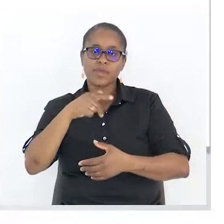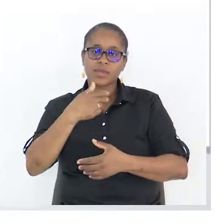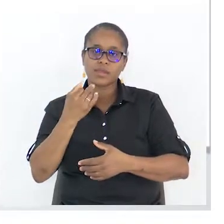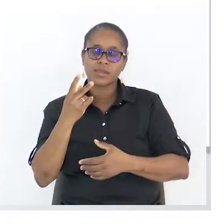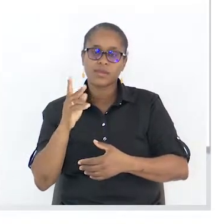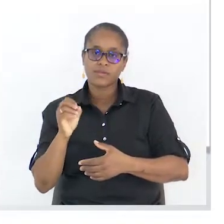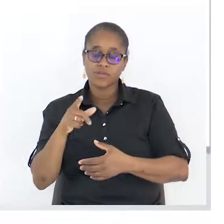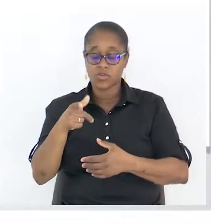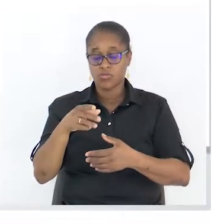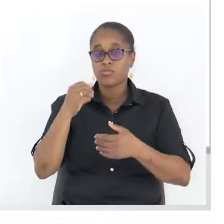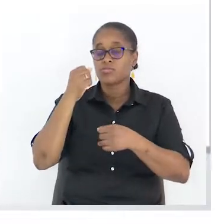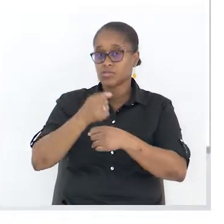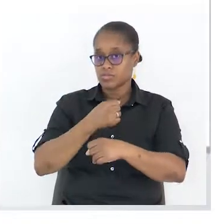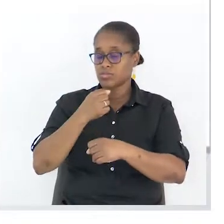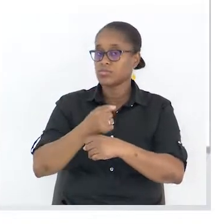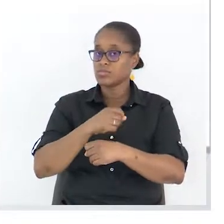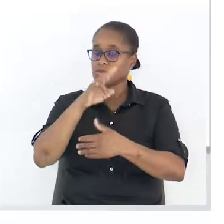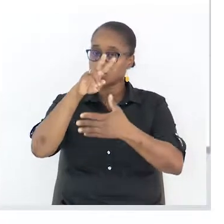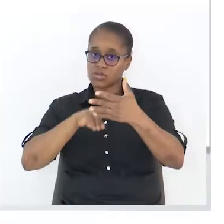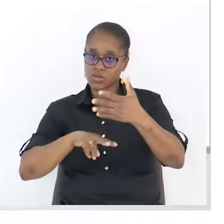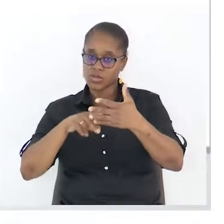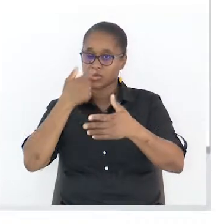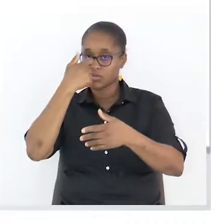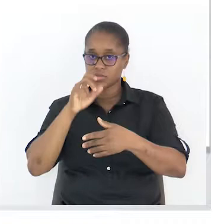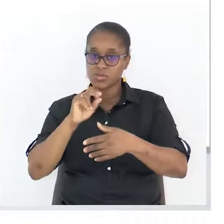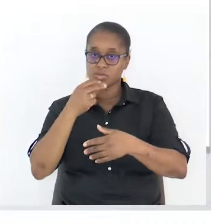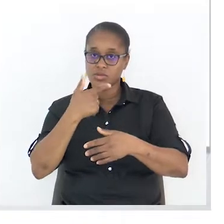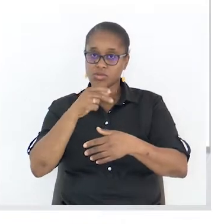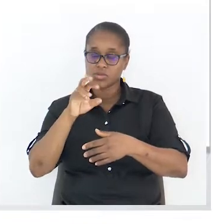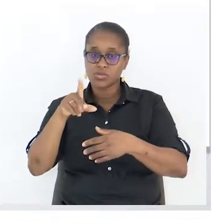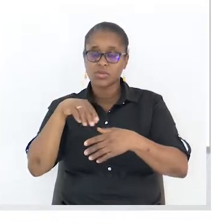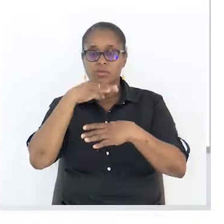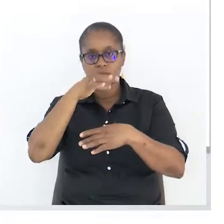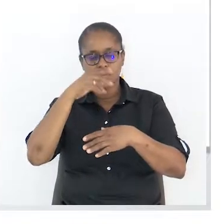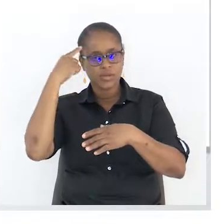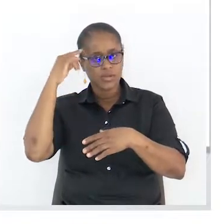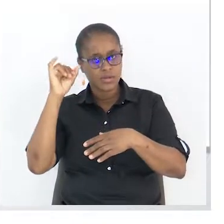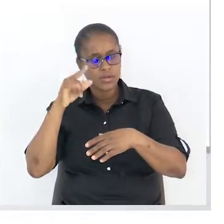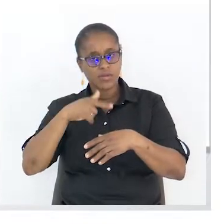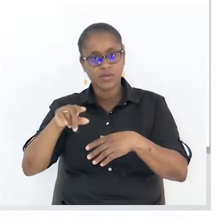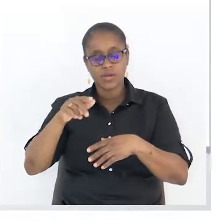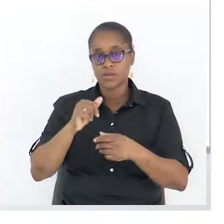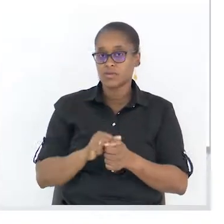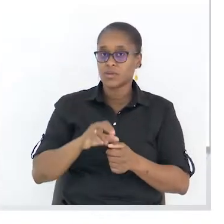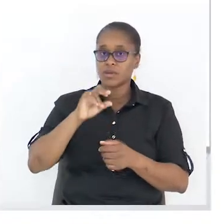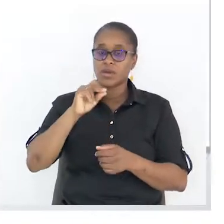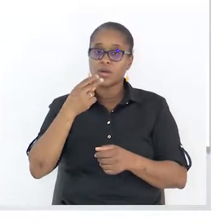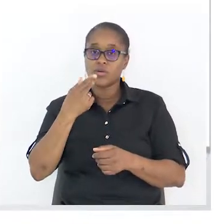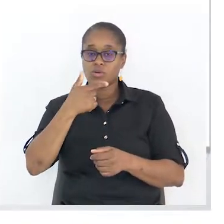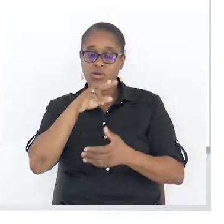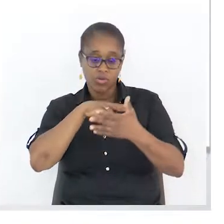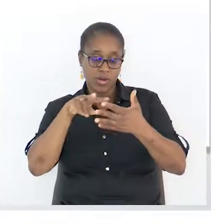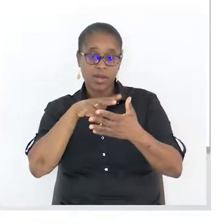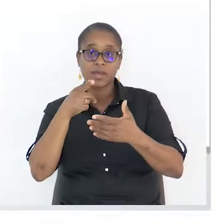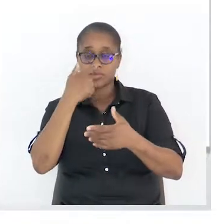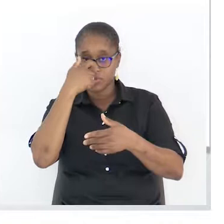expõe ideias, visando levar o leitor a aceitar o seu ponto de vista a